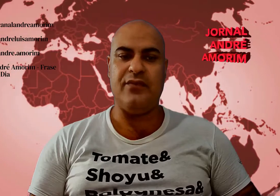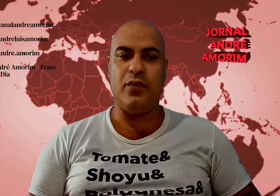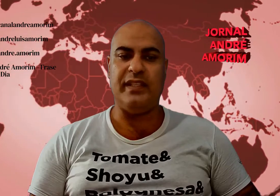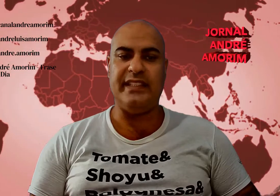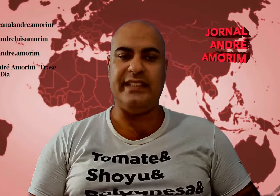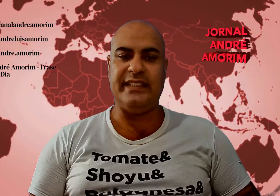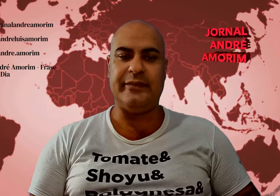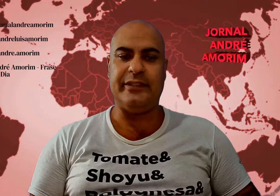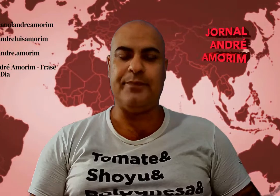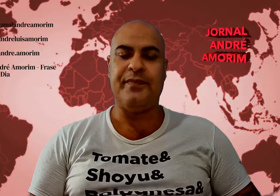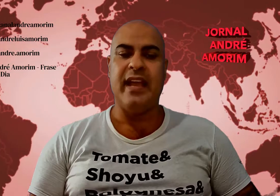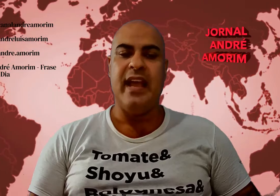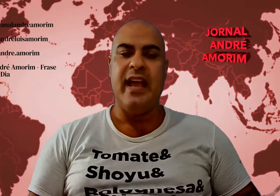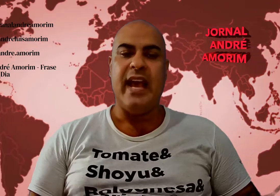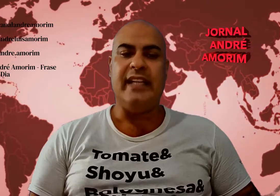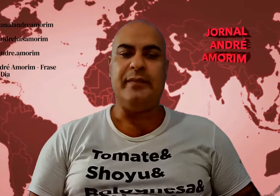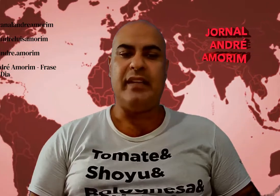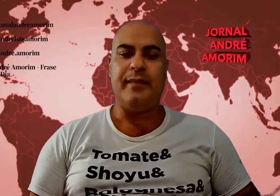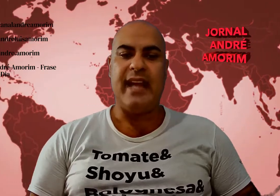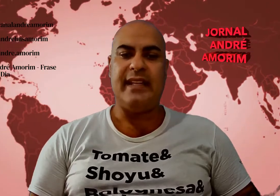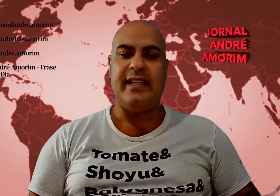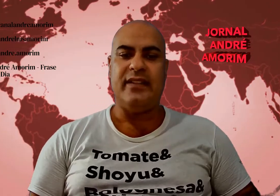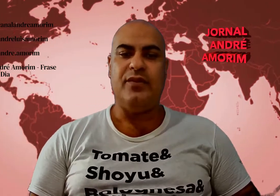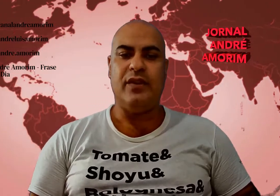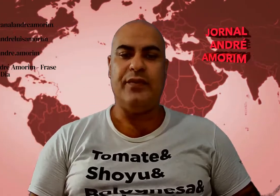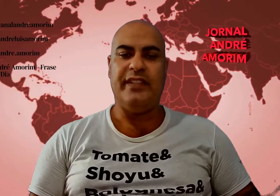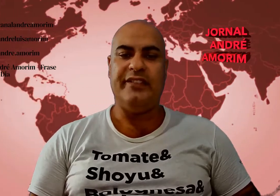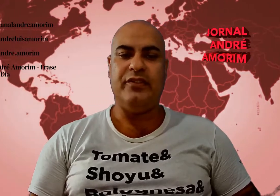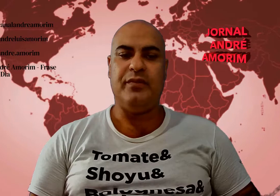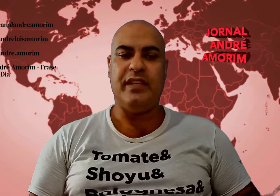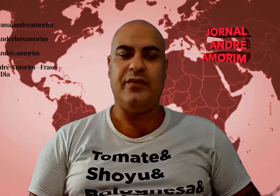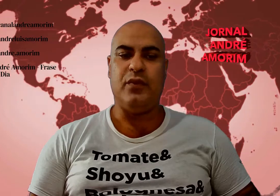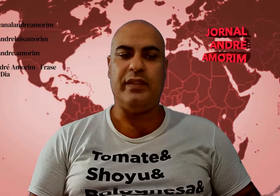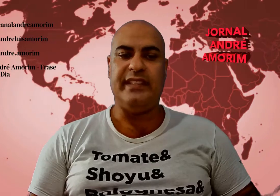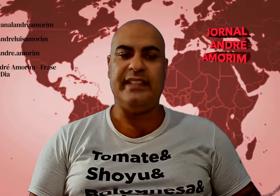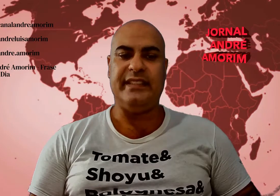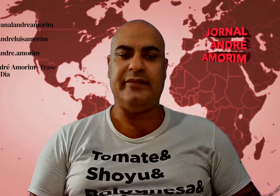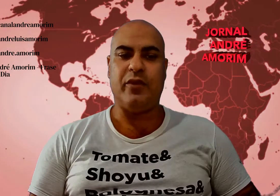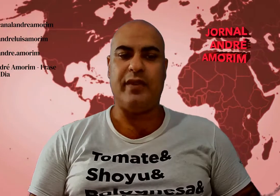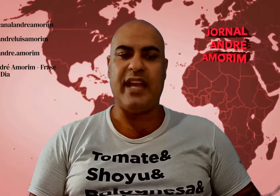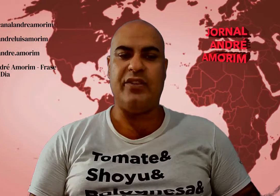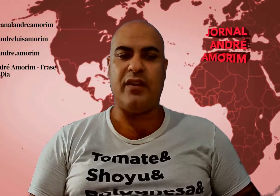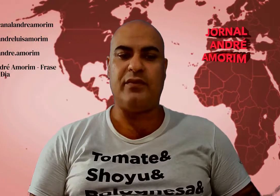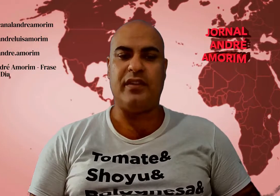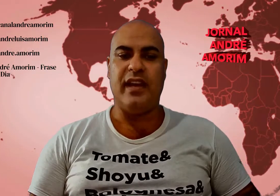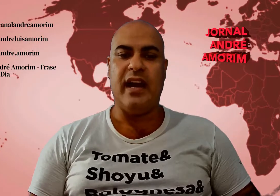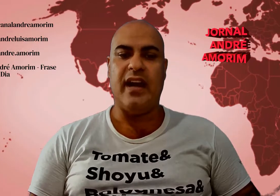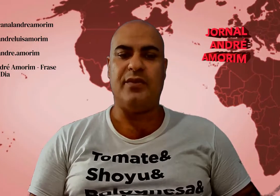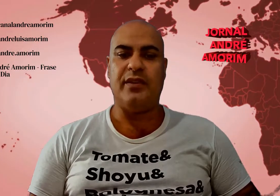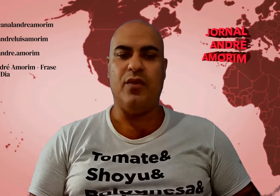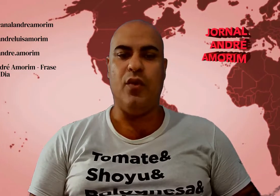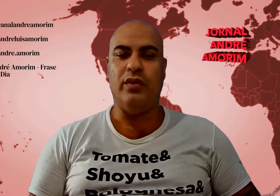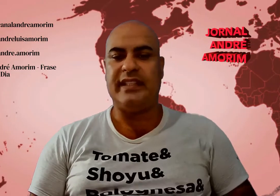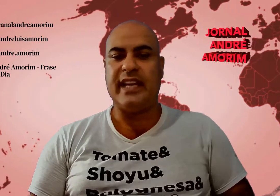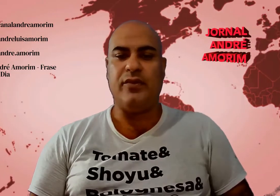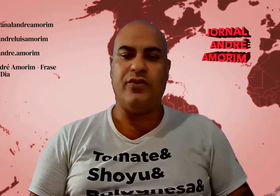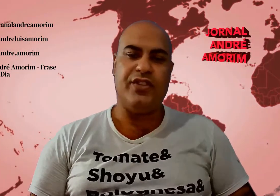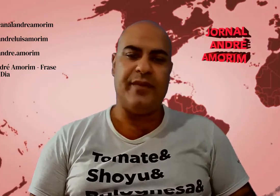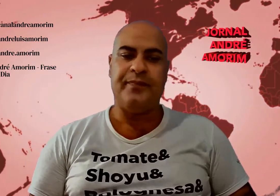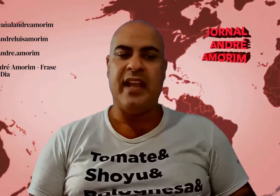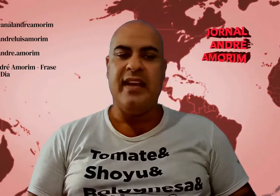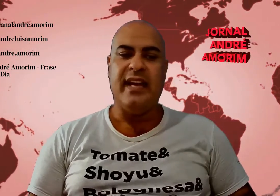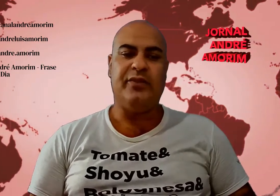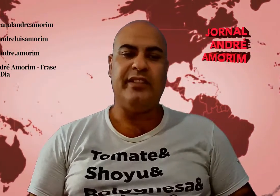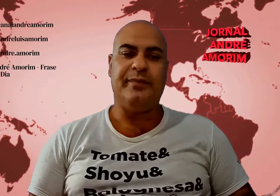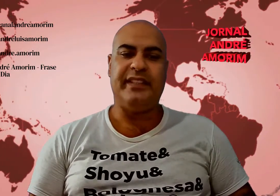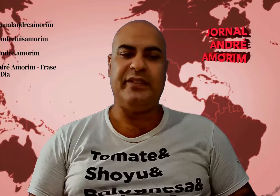na Dominion Voting Systems. A Smartmatic nunca ofereceu à Dominion Voting Systems qualquer software, hardware ou outra